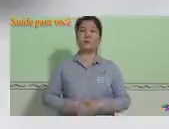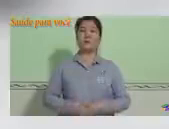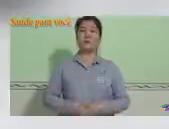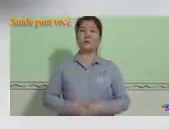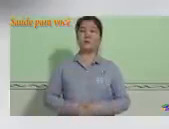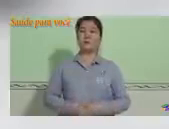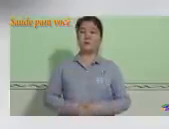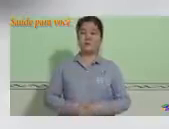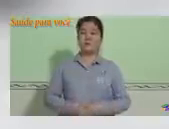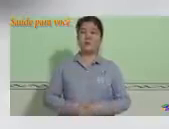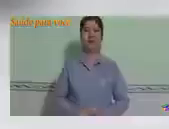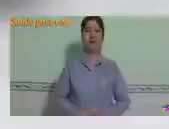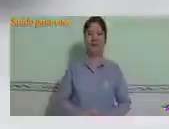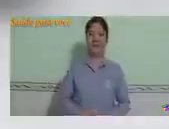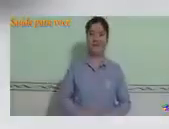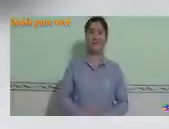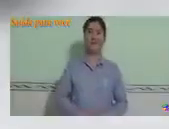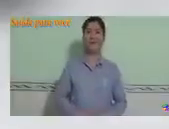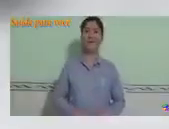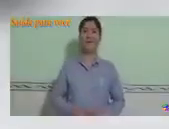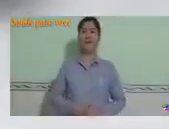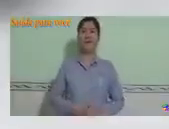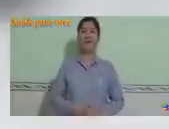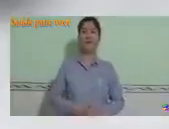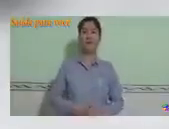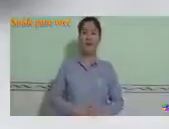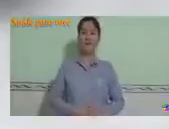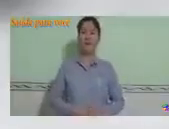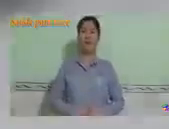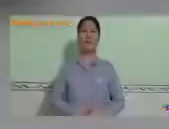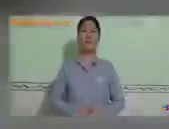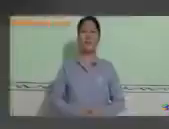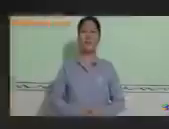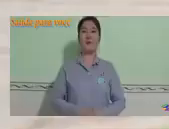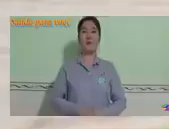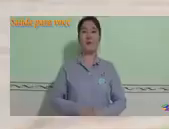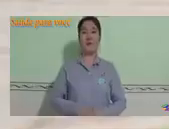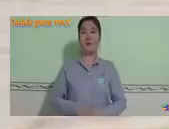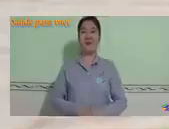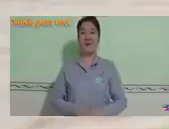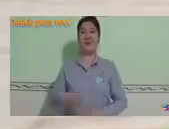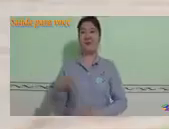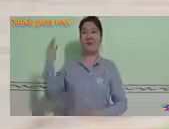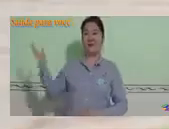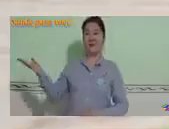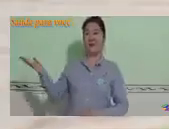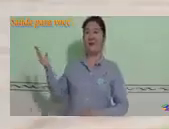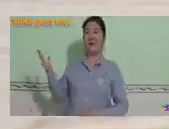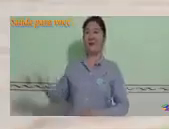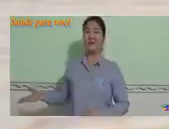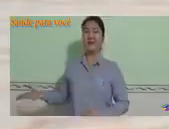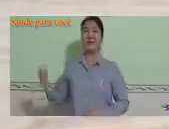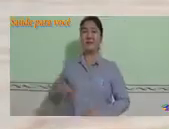vírgula, reduzir os casos de parto prematuro, ponto e vírgula, menor risco de alergias e asma nas crianças, ponto e vírgula, melhor